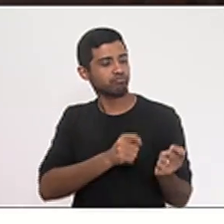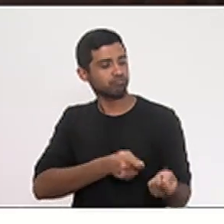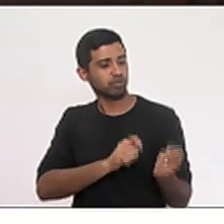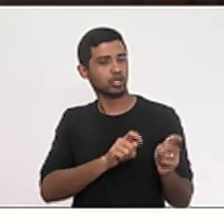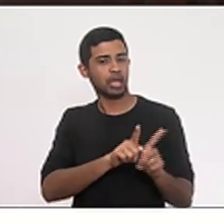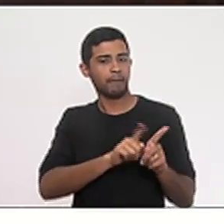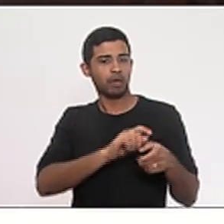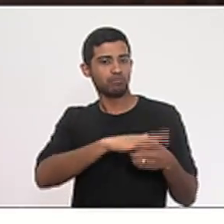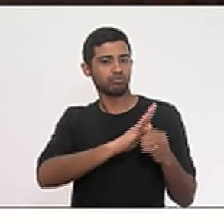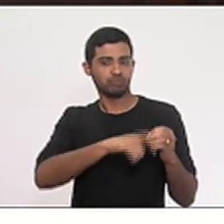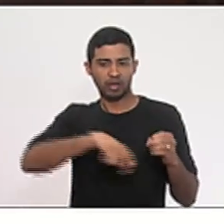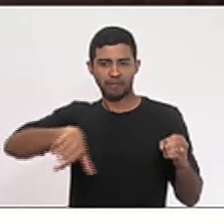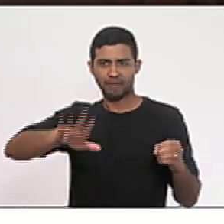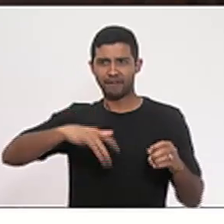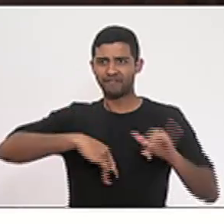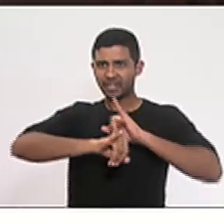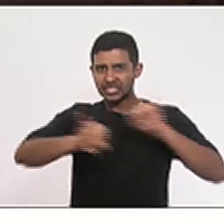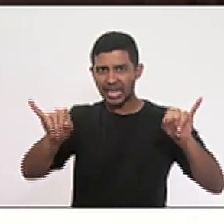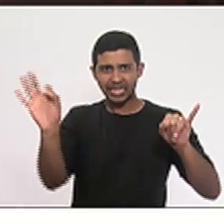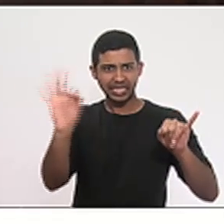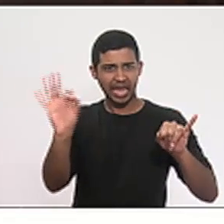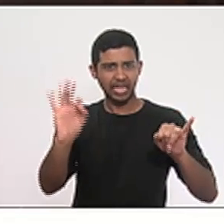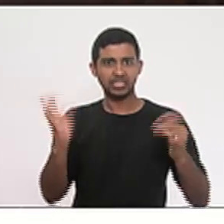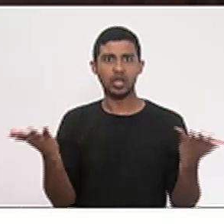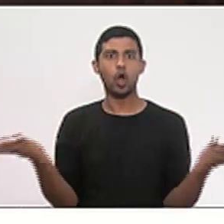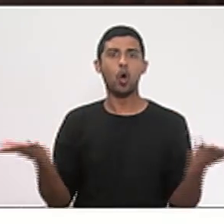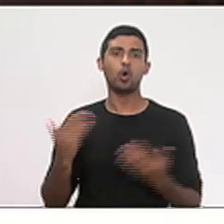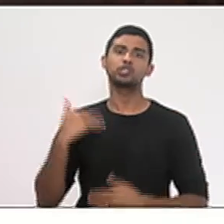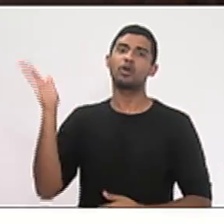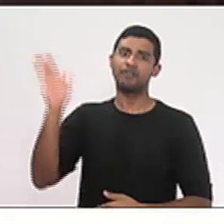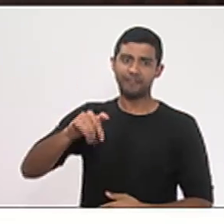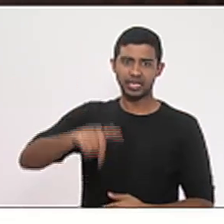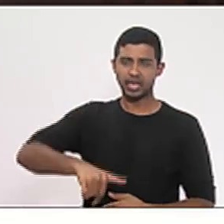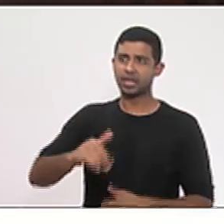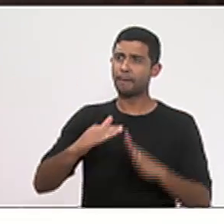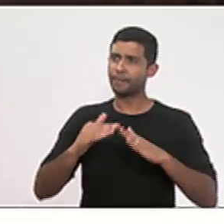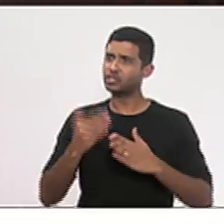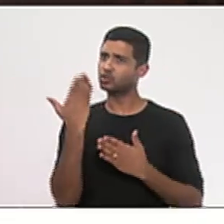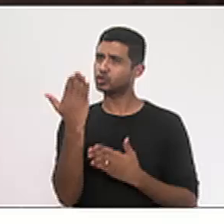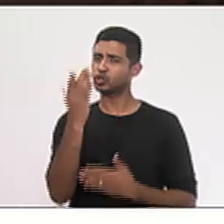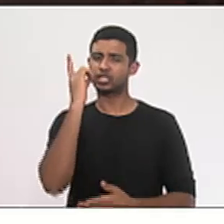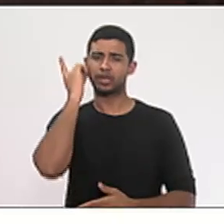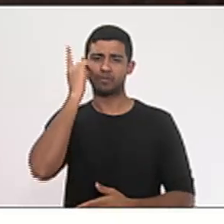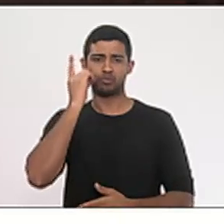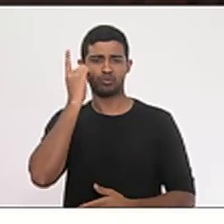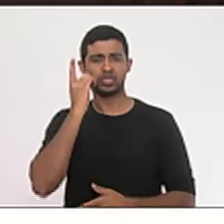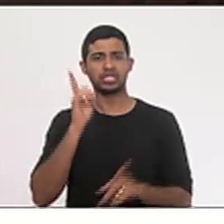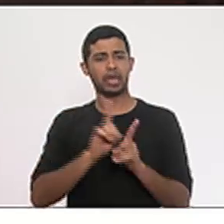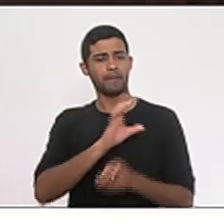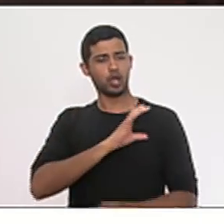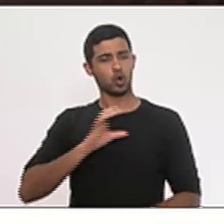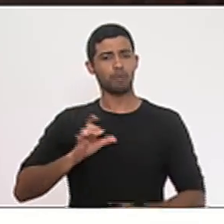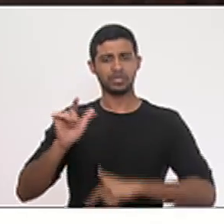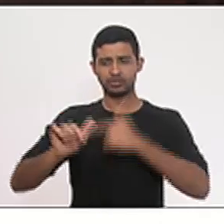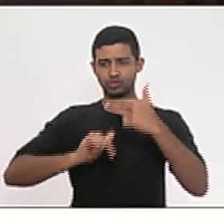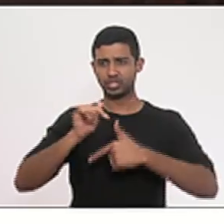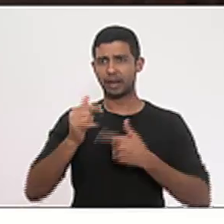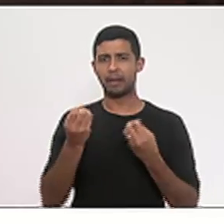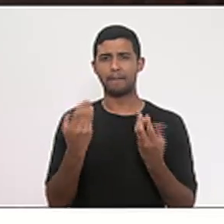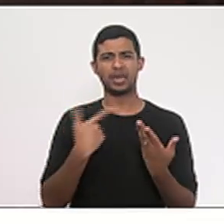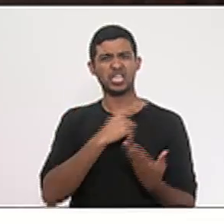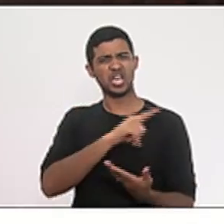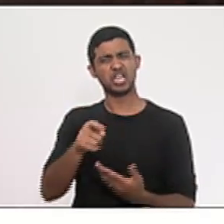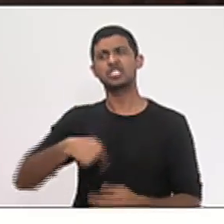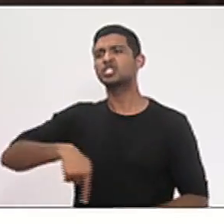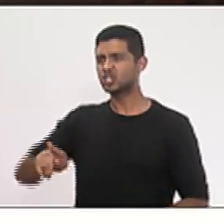Janeiro. E ninguém falou isso. E aí eu venho hoje aqui fazer um apelo a Vossa Excelência, à Comissão do Trabalho, para que ela bote a mão na